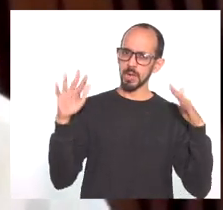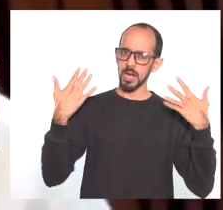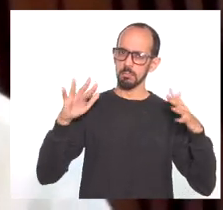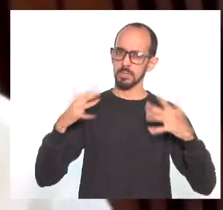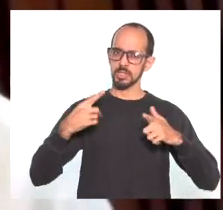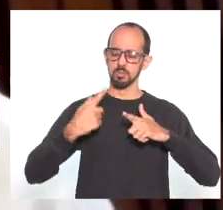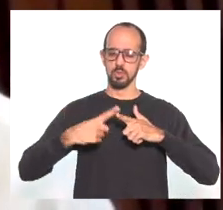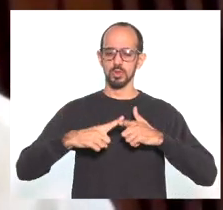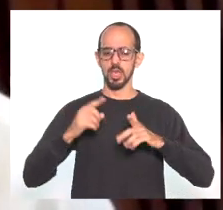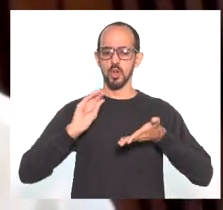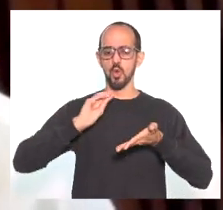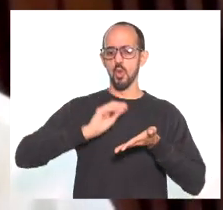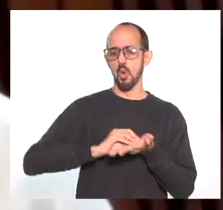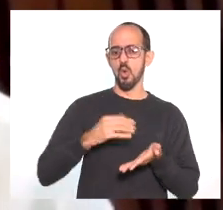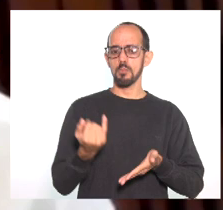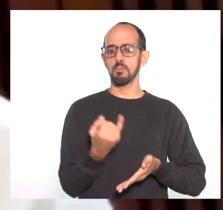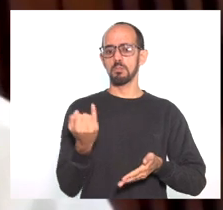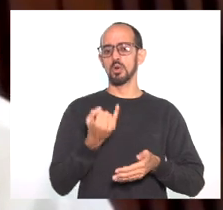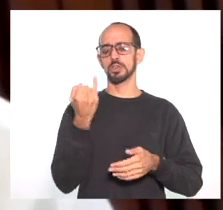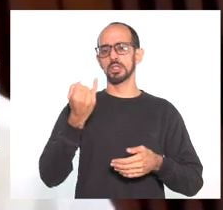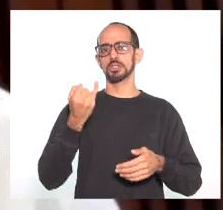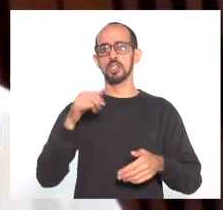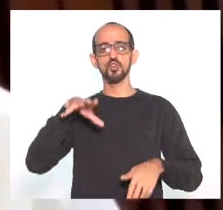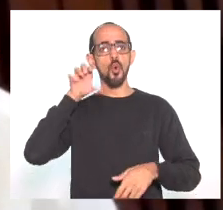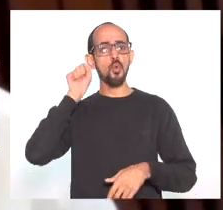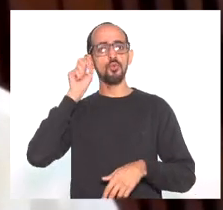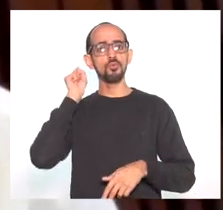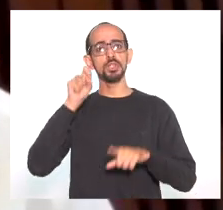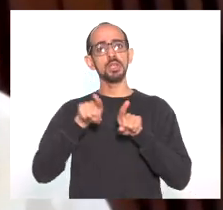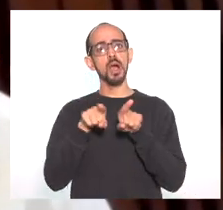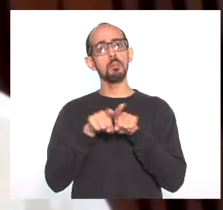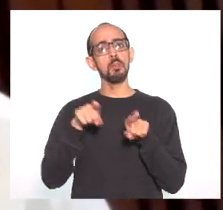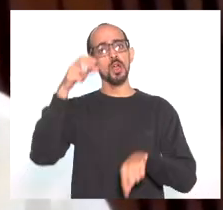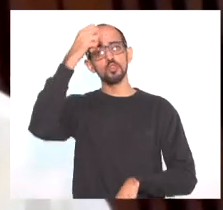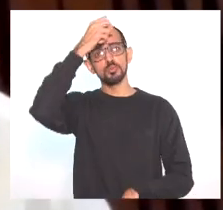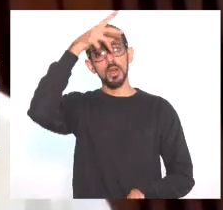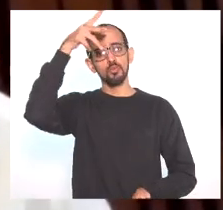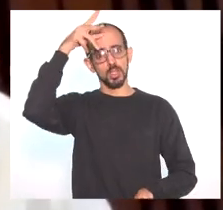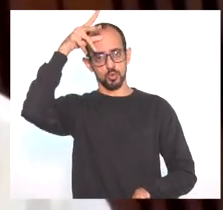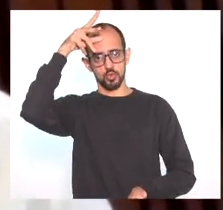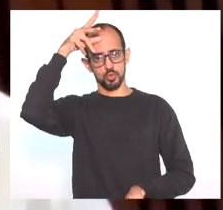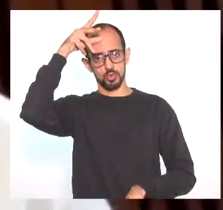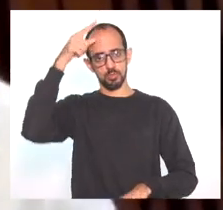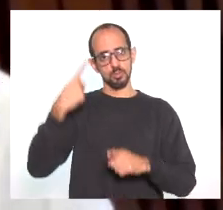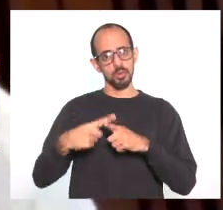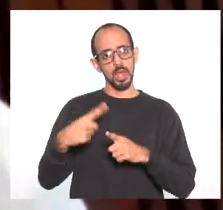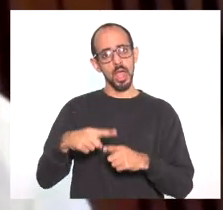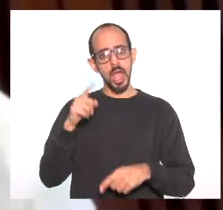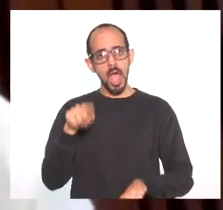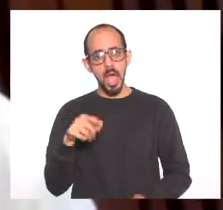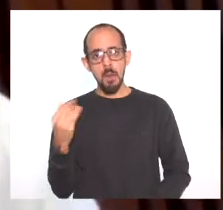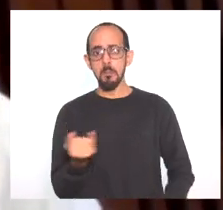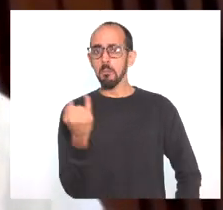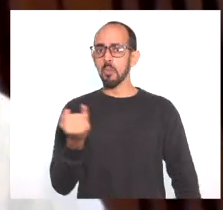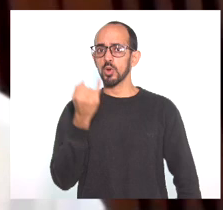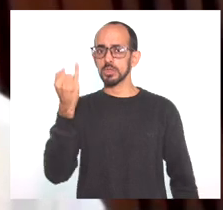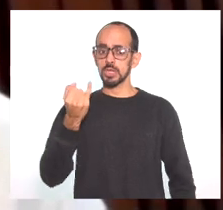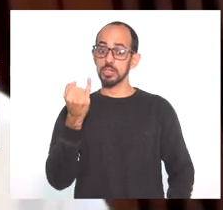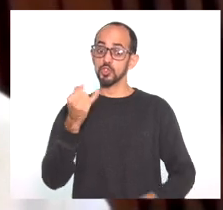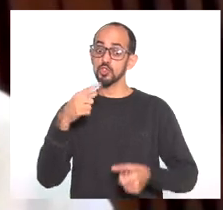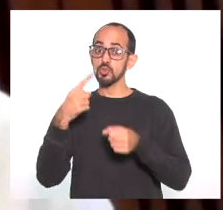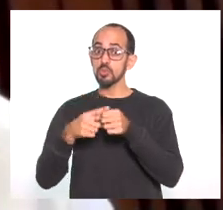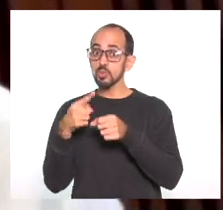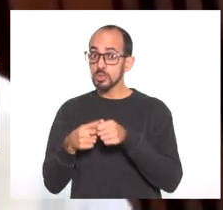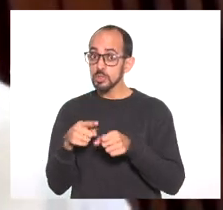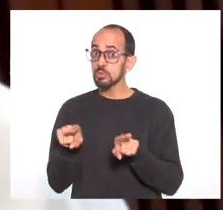citou a importância também da oitiva dos prefeitos, porque é muito importante que os municípios, além do Estado, sejam ouvidos, porque